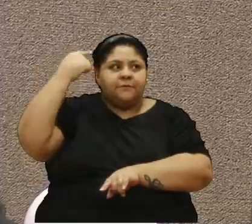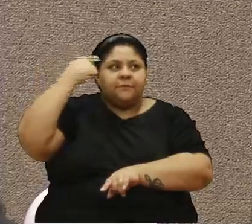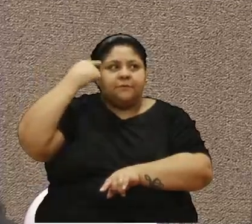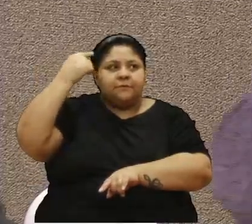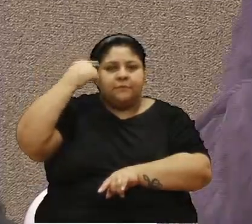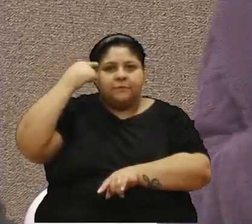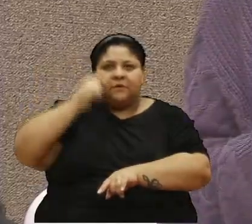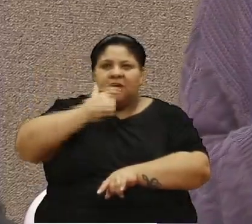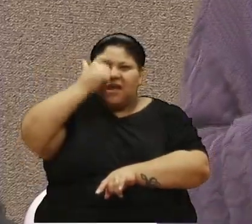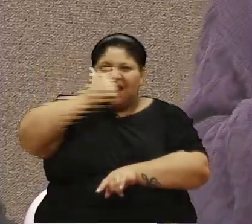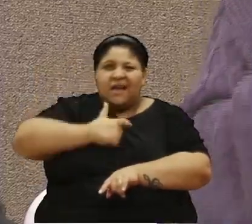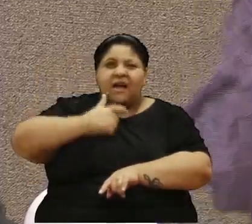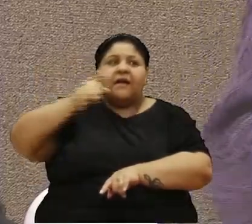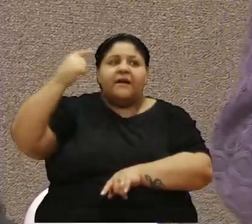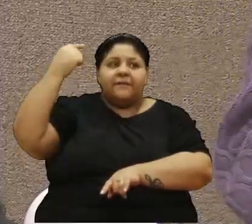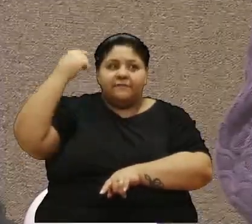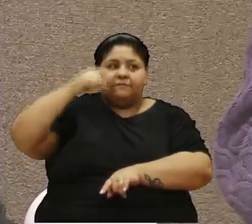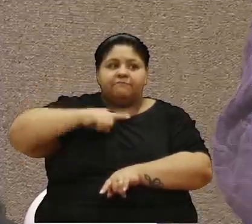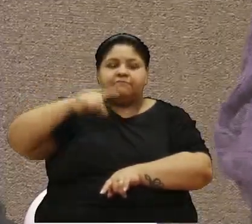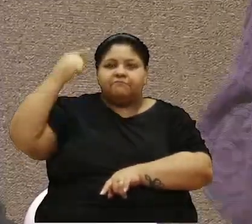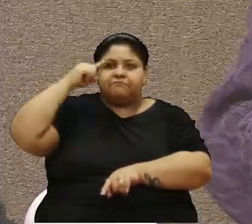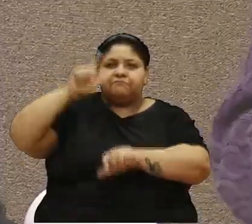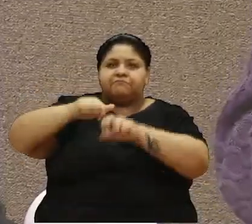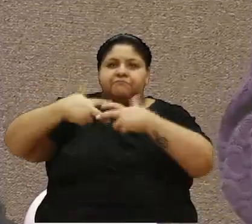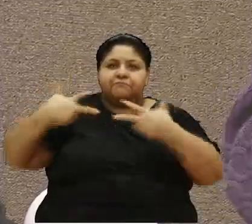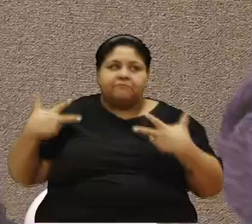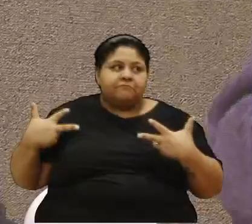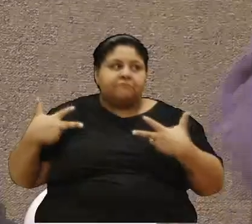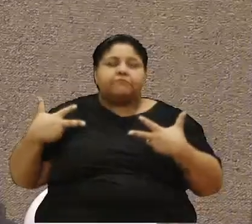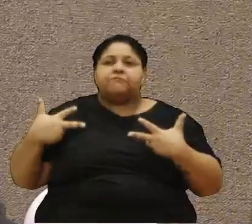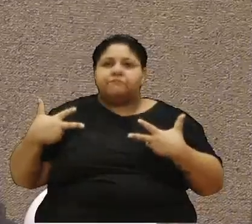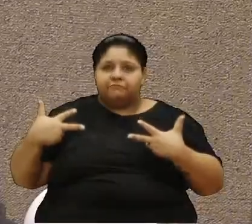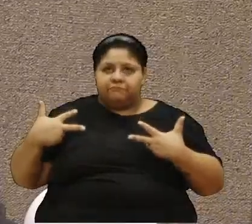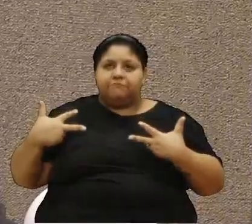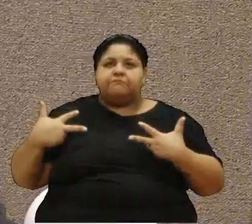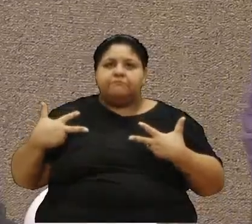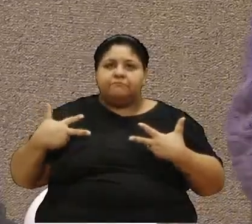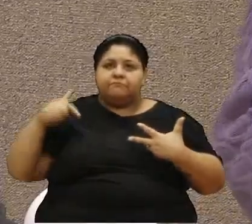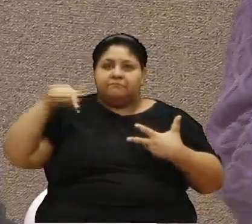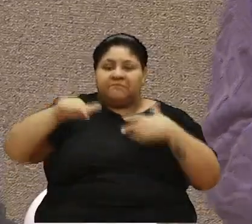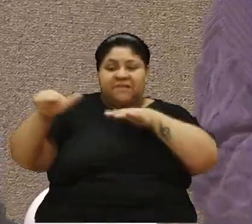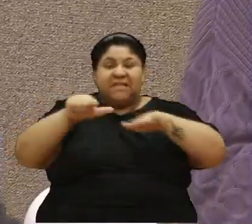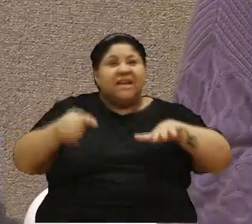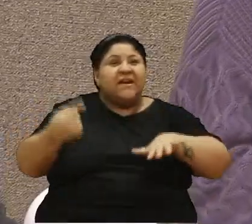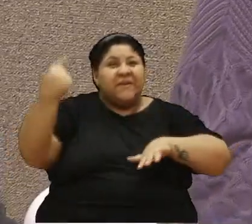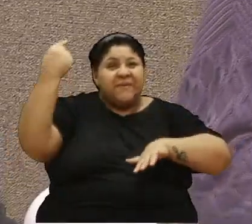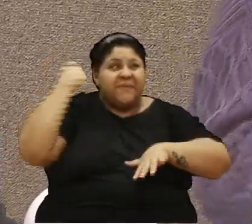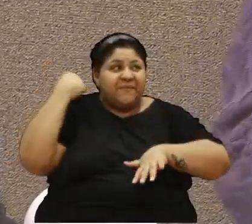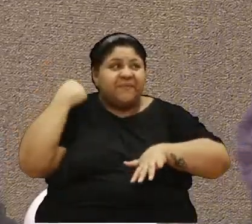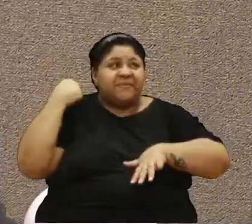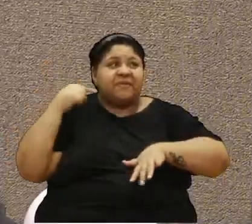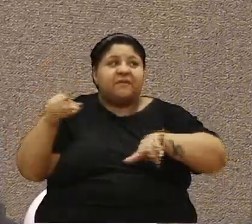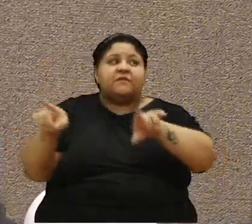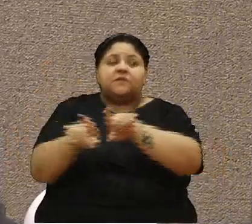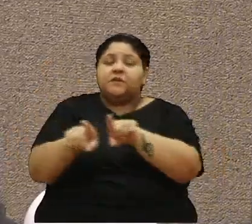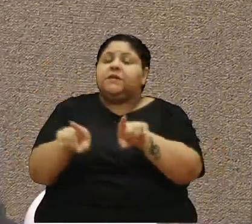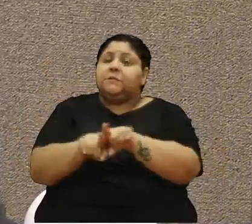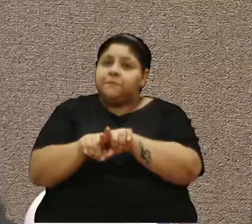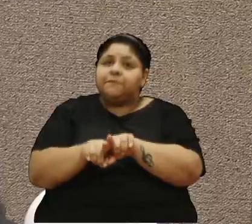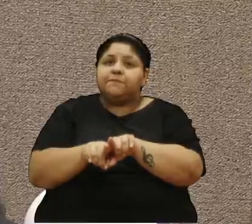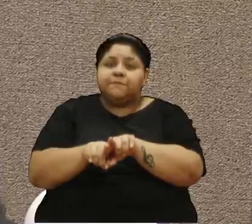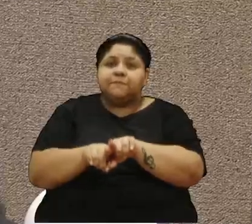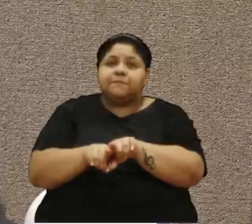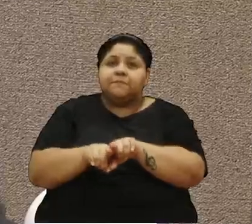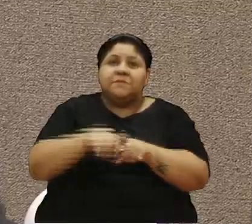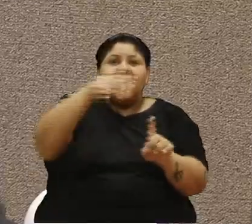acho importante que a gente tenha esse material. Eu tive na FIEMA na semana passada, em representação dessa casa, que é